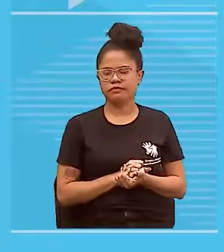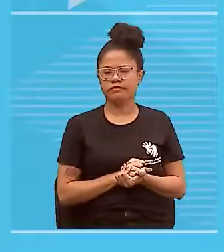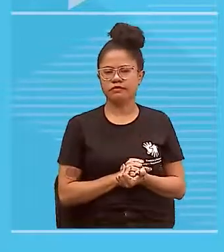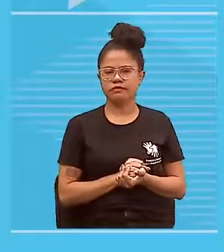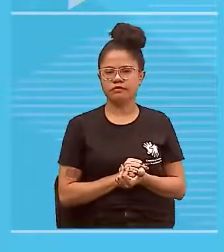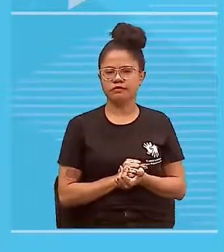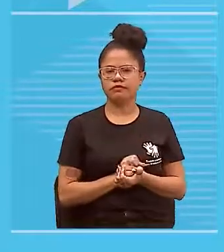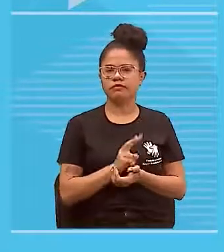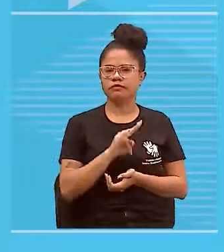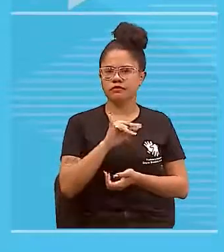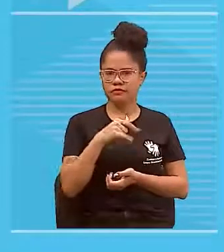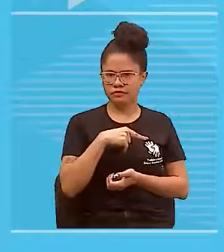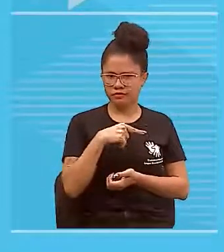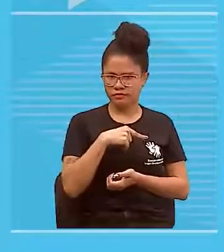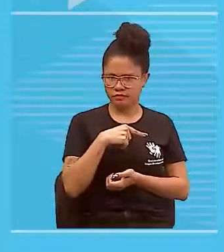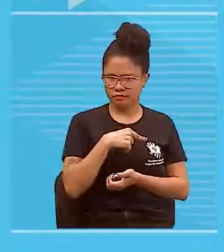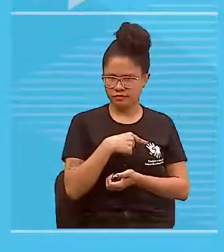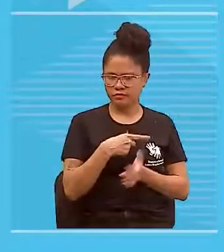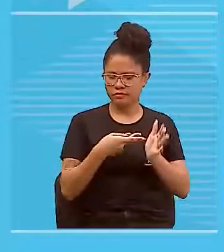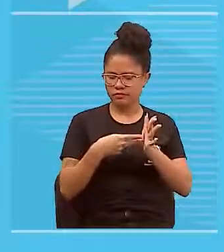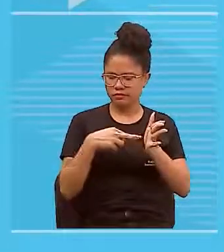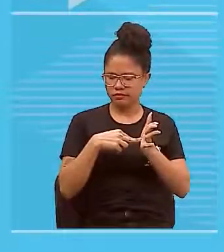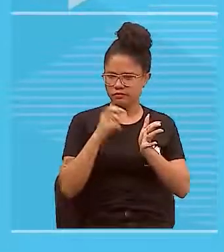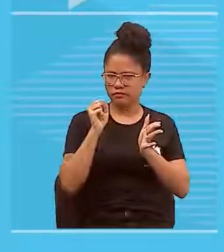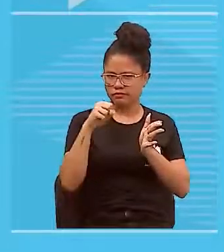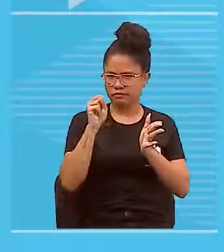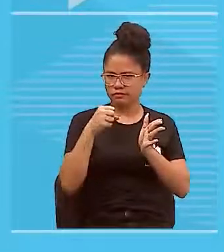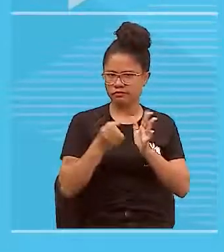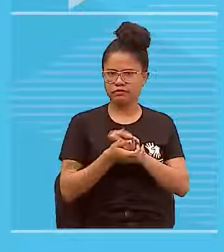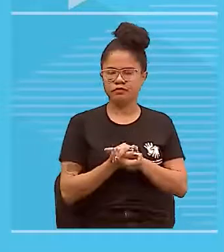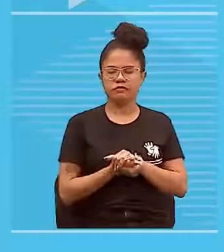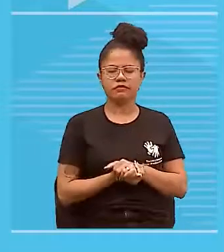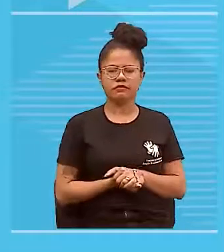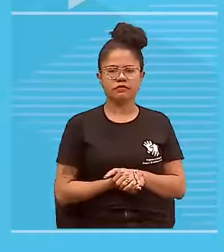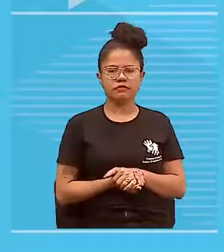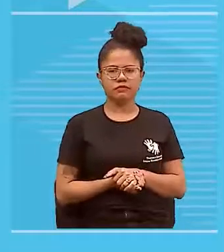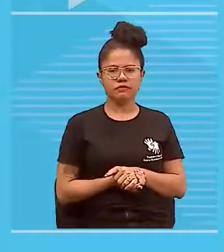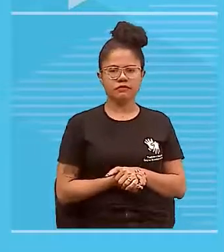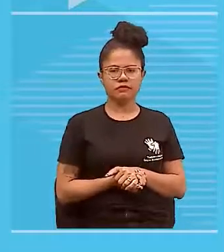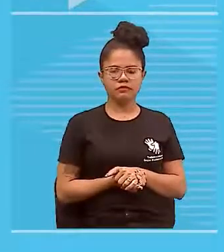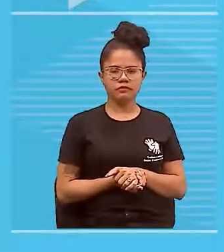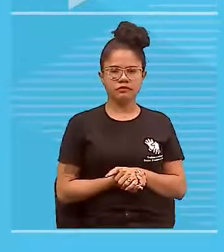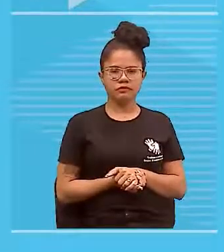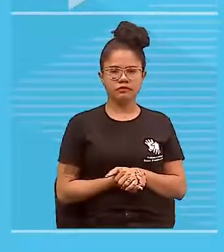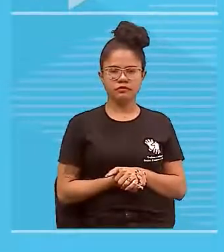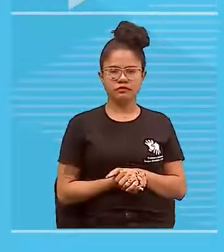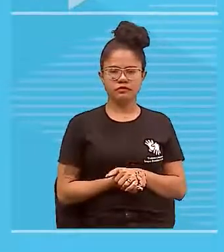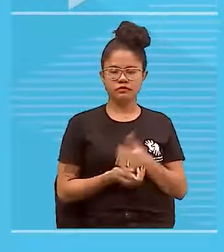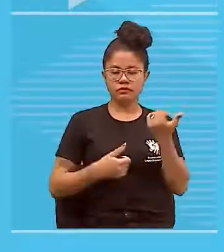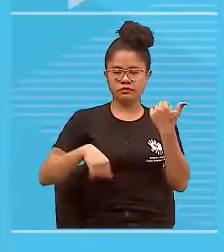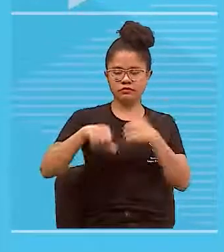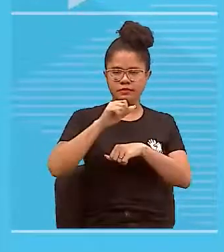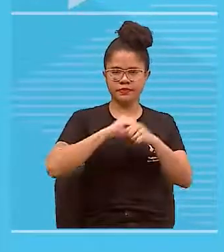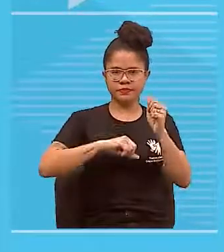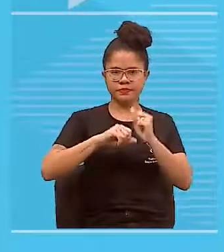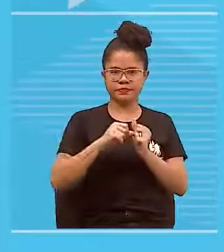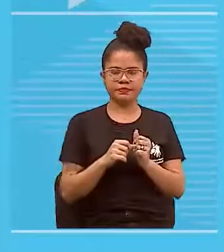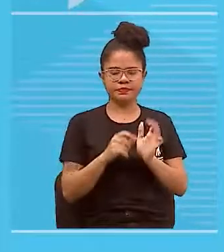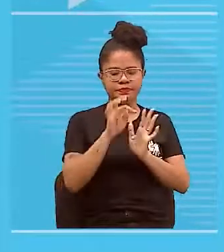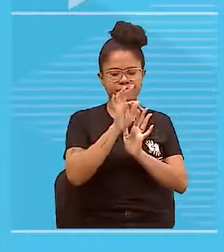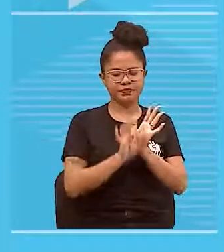vai produzir sentido sim né então a simples mudança de posição